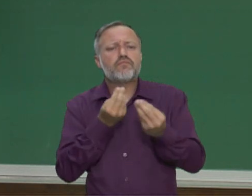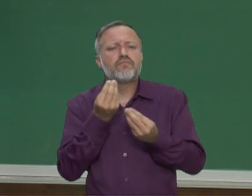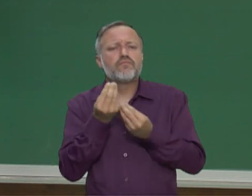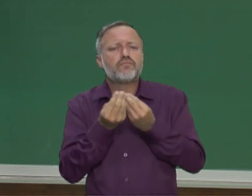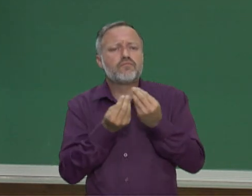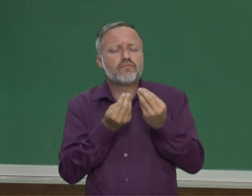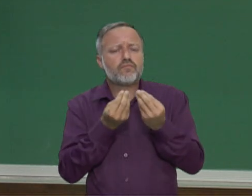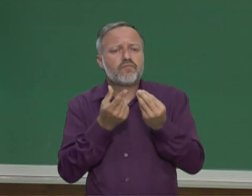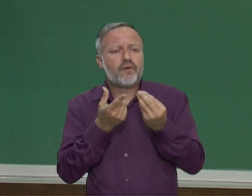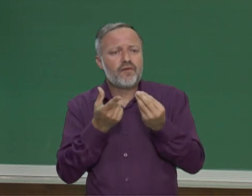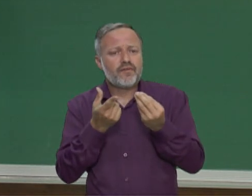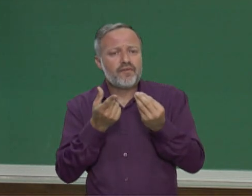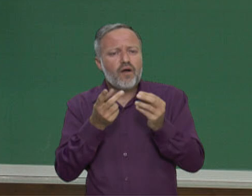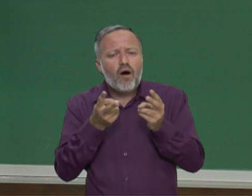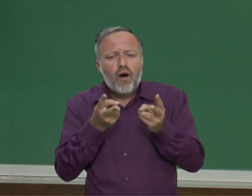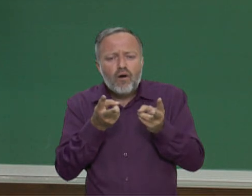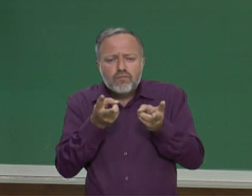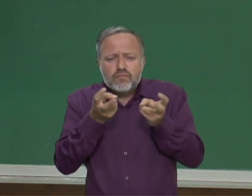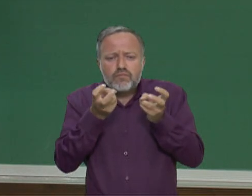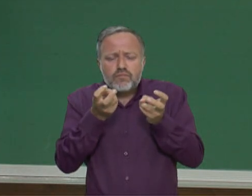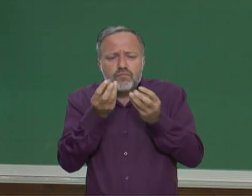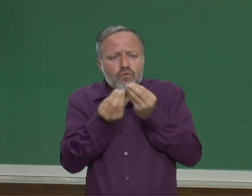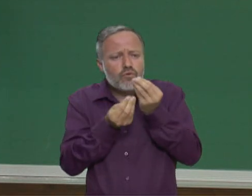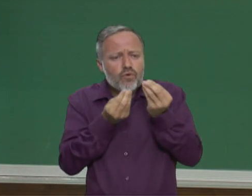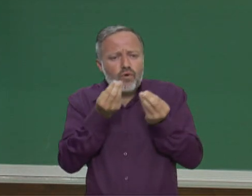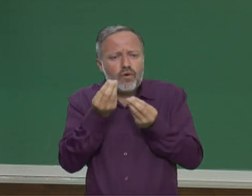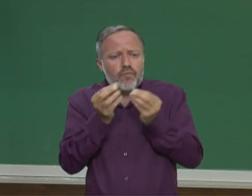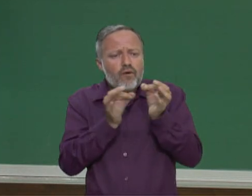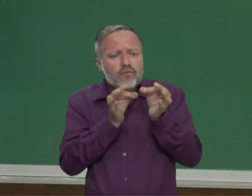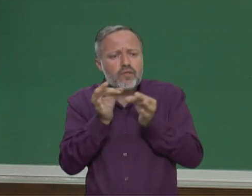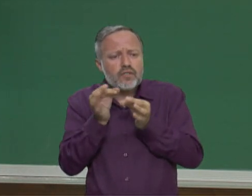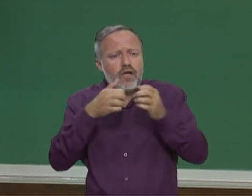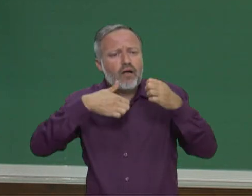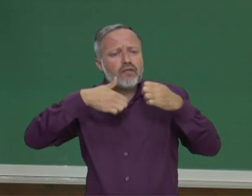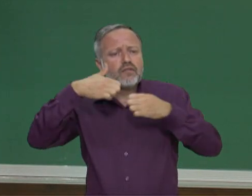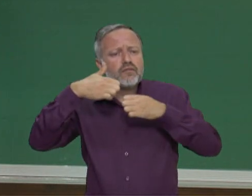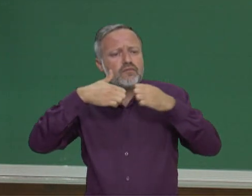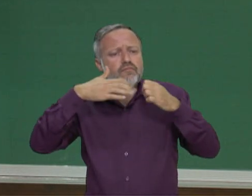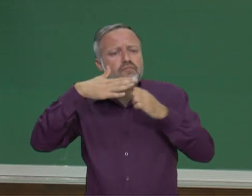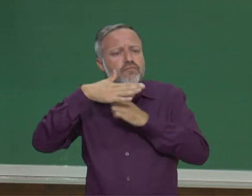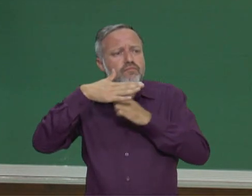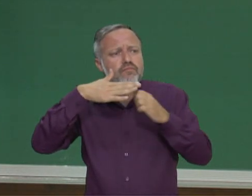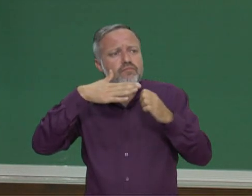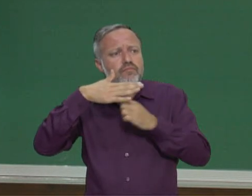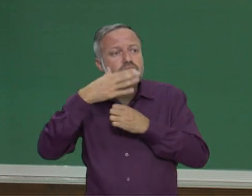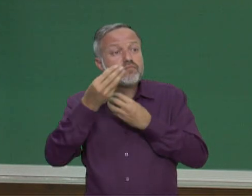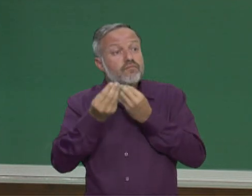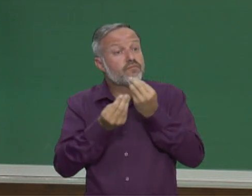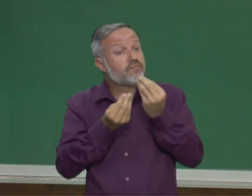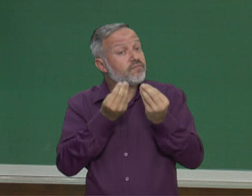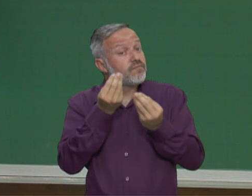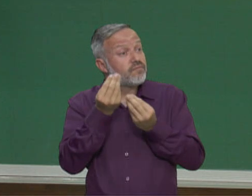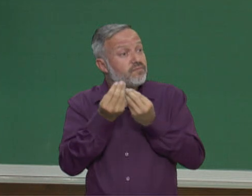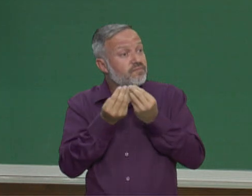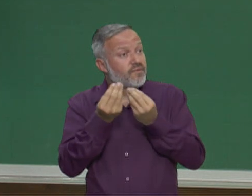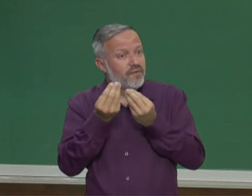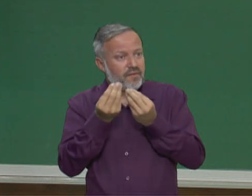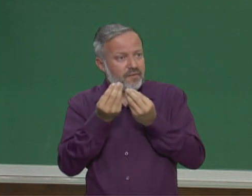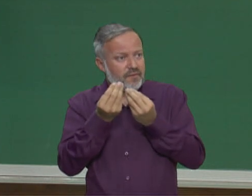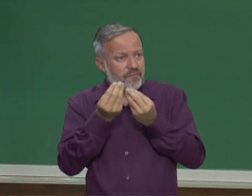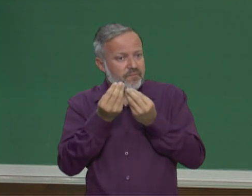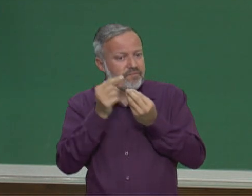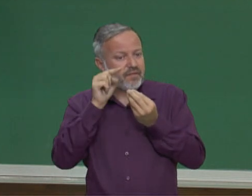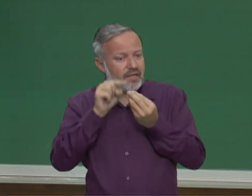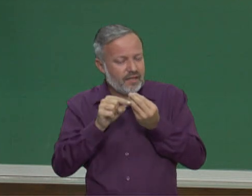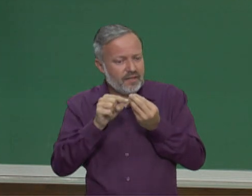que forma que eu vou administrar isso, essa minha empresa, essa minha indústria, tá? Como que eu vou estipular maneiras de fazer com que